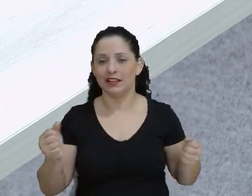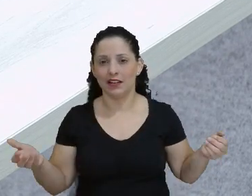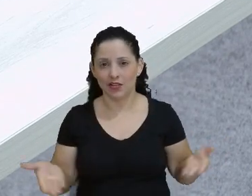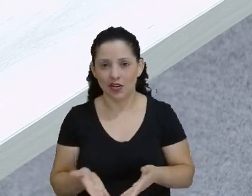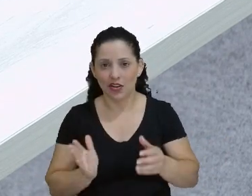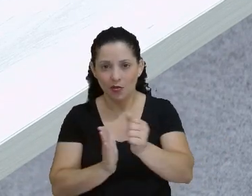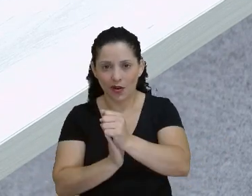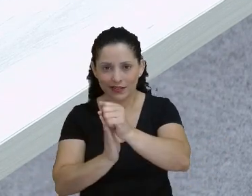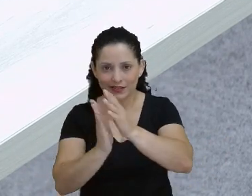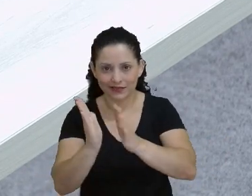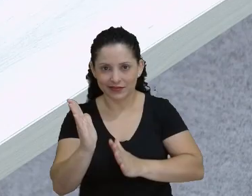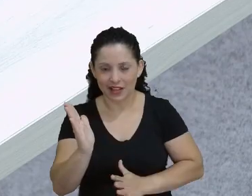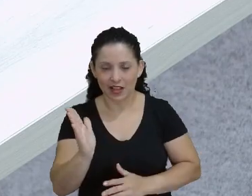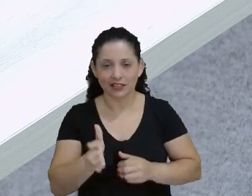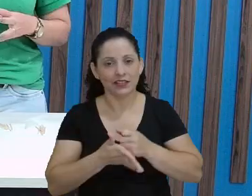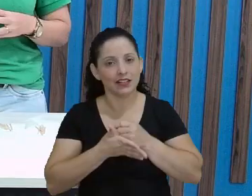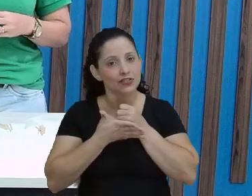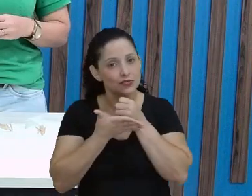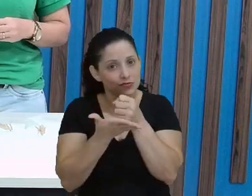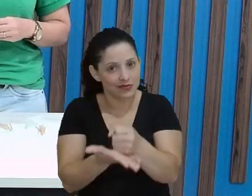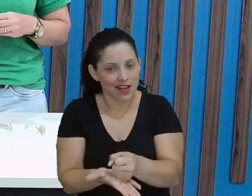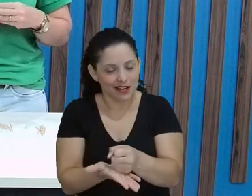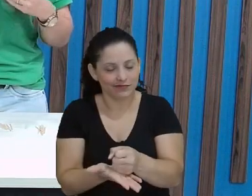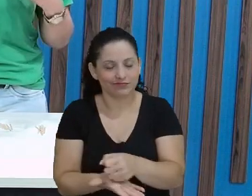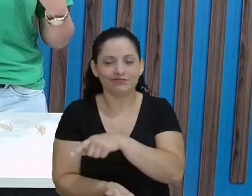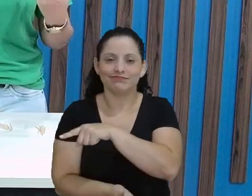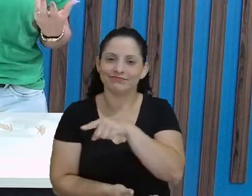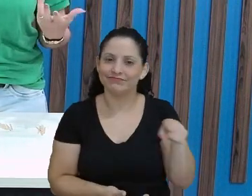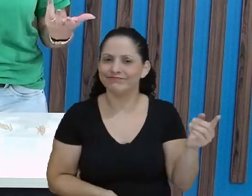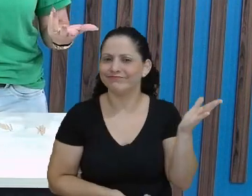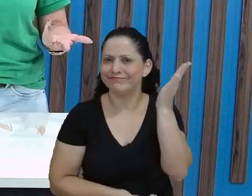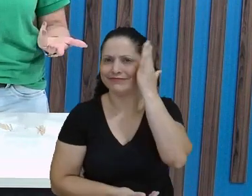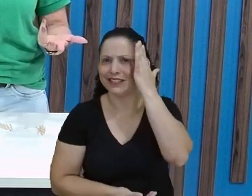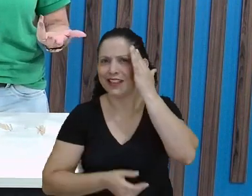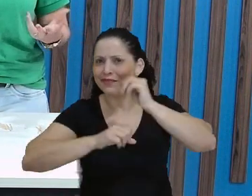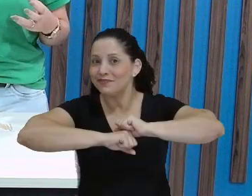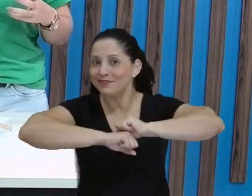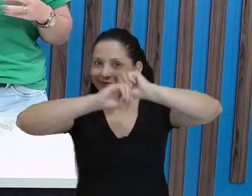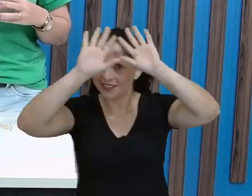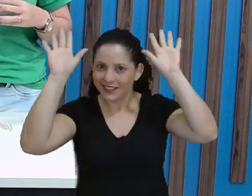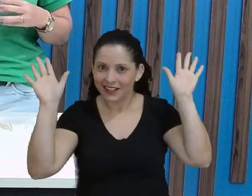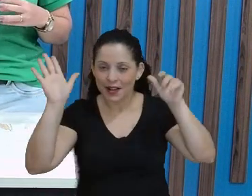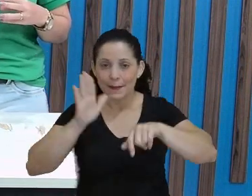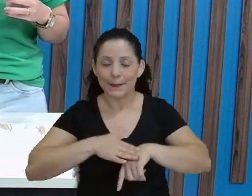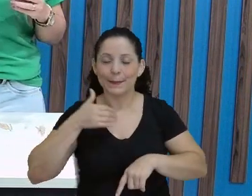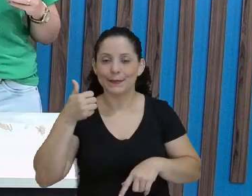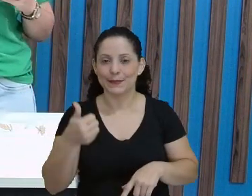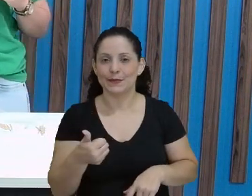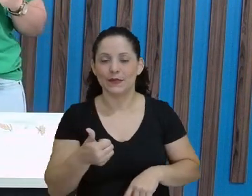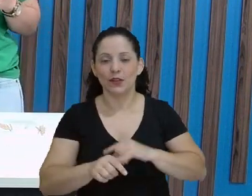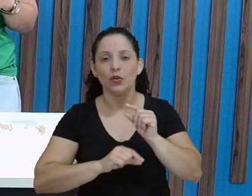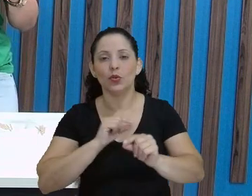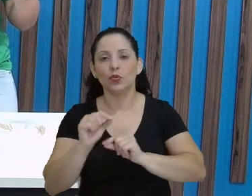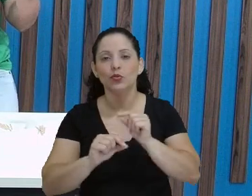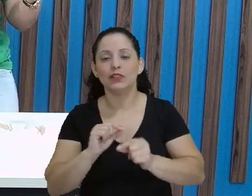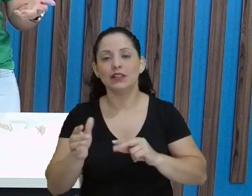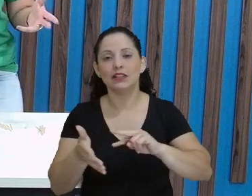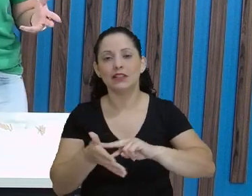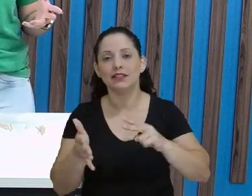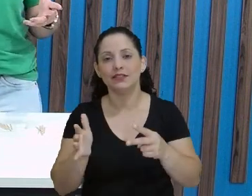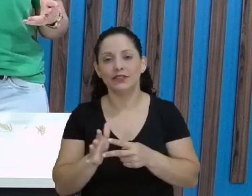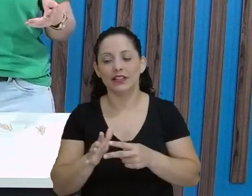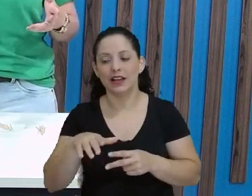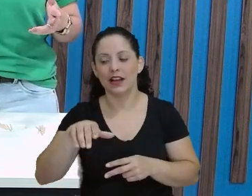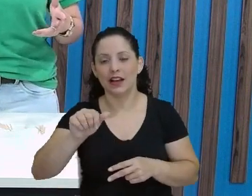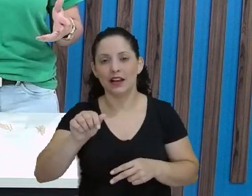aqui que vai ajudar, né, os estudantes compreenderem melhor e entender o que significa essas